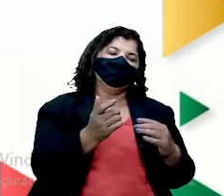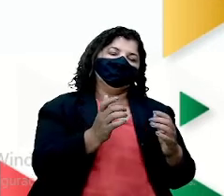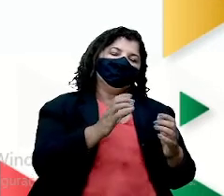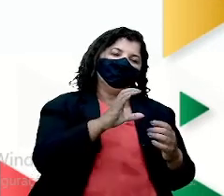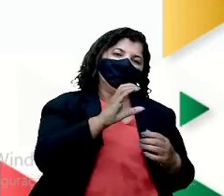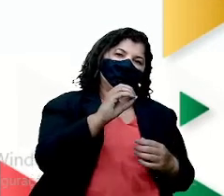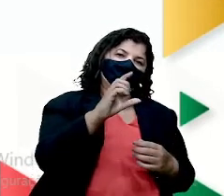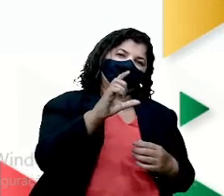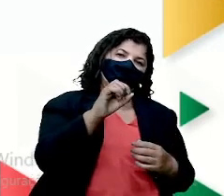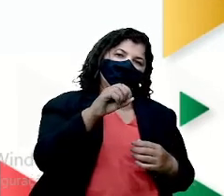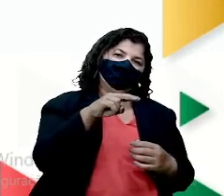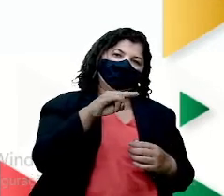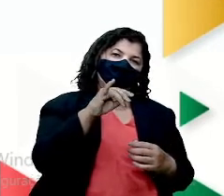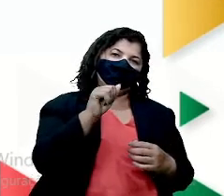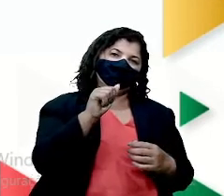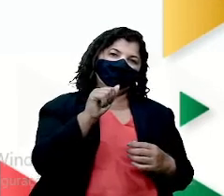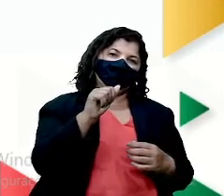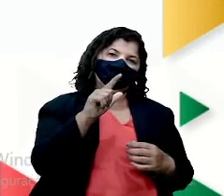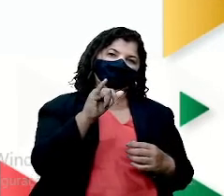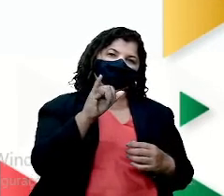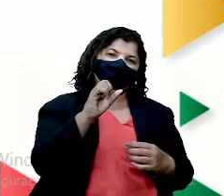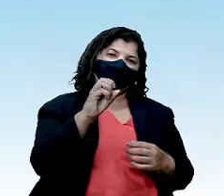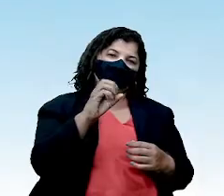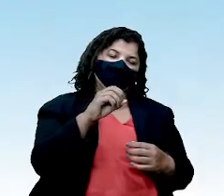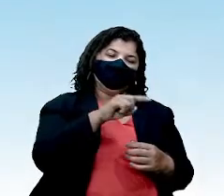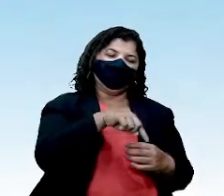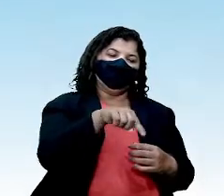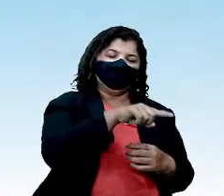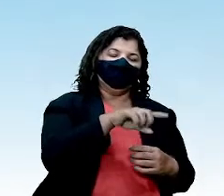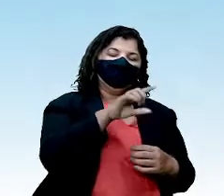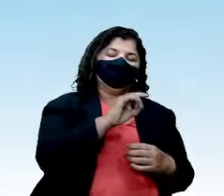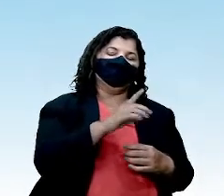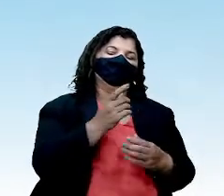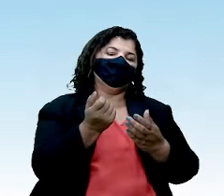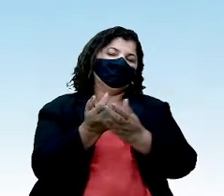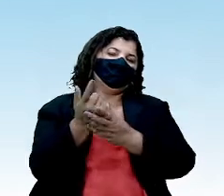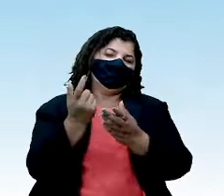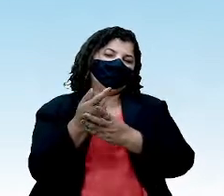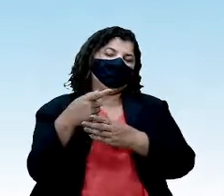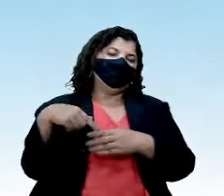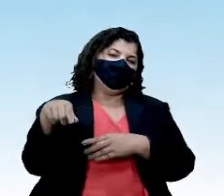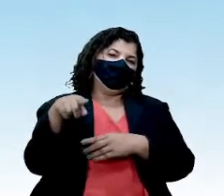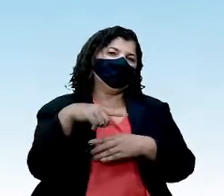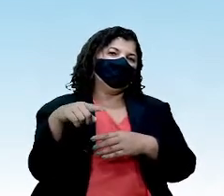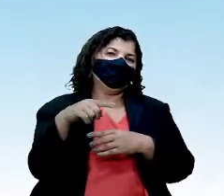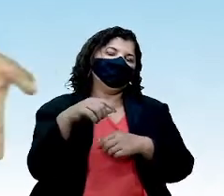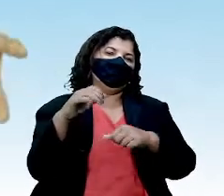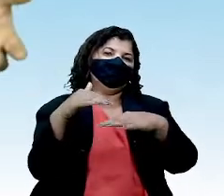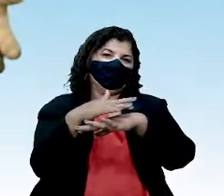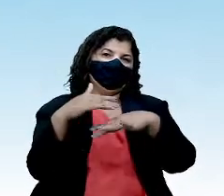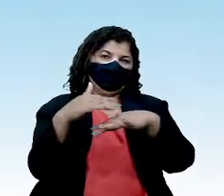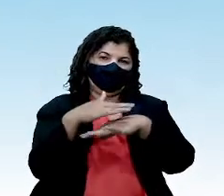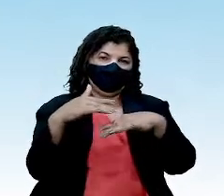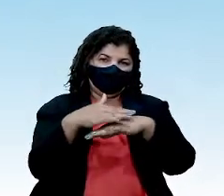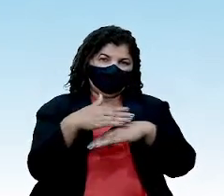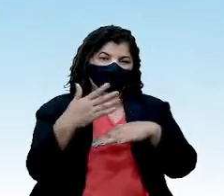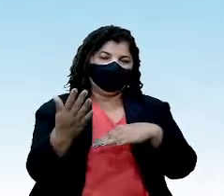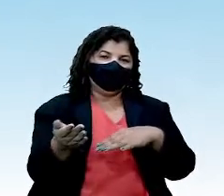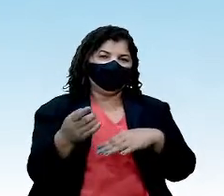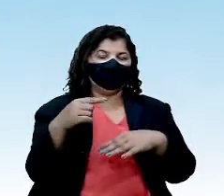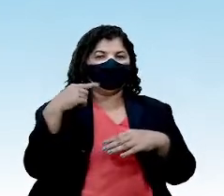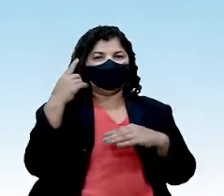colonial, as colônias só poderiam comercializar com a metrópole. Os colônios da América Espanhola